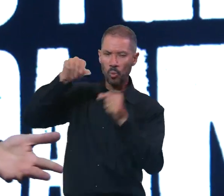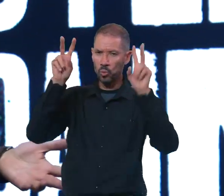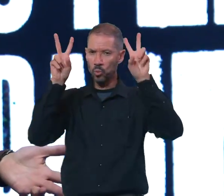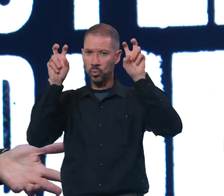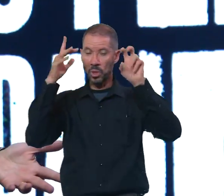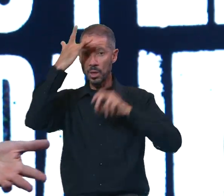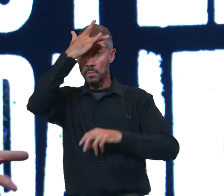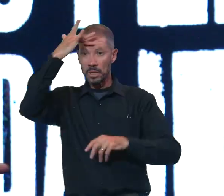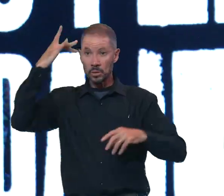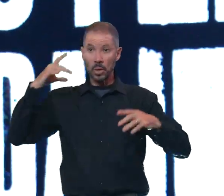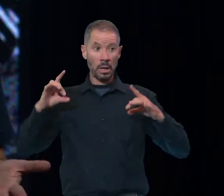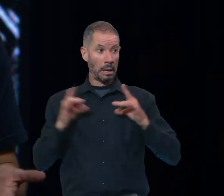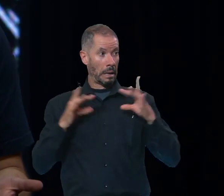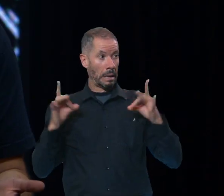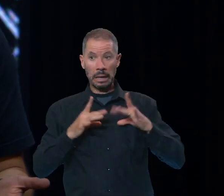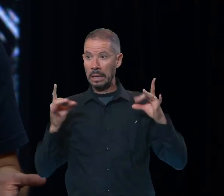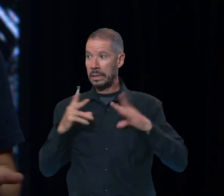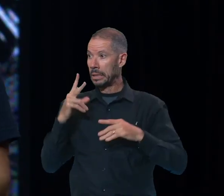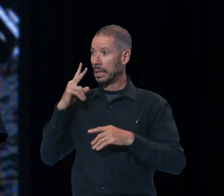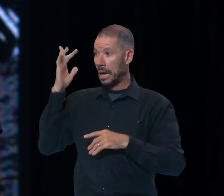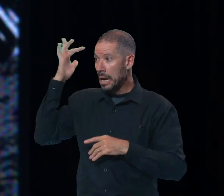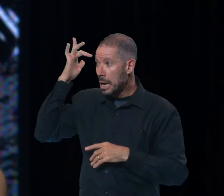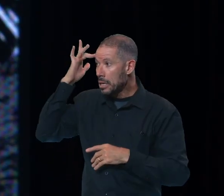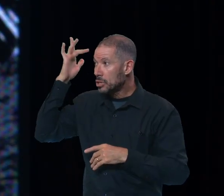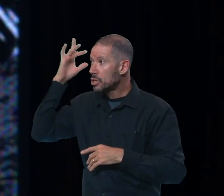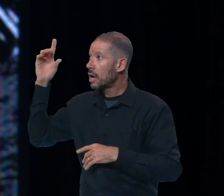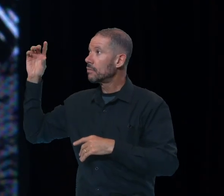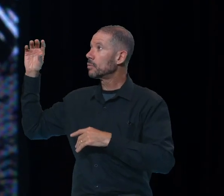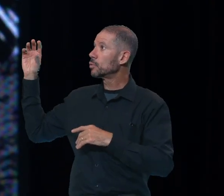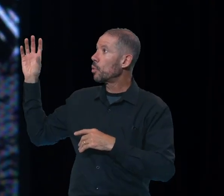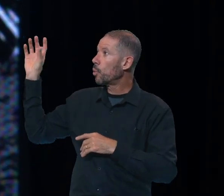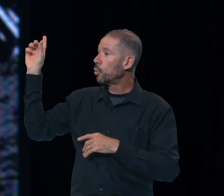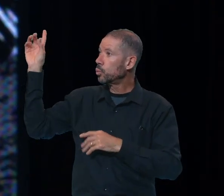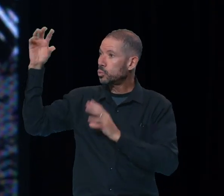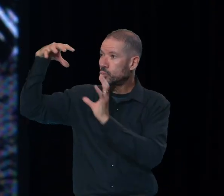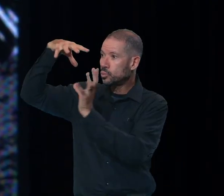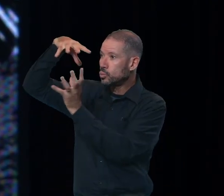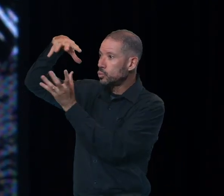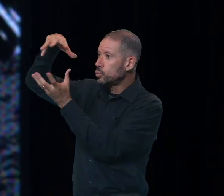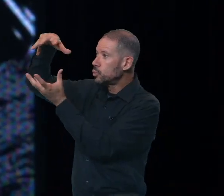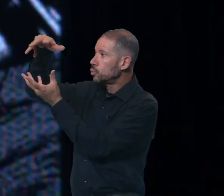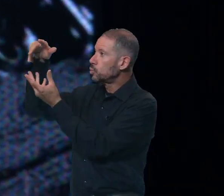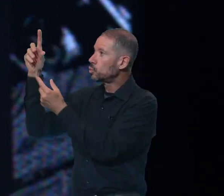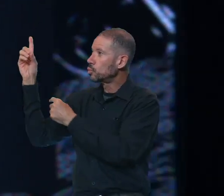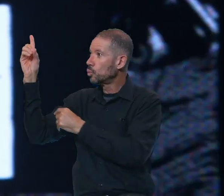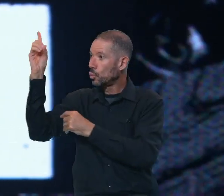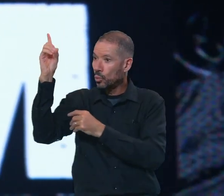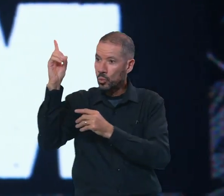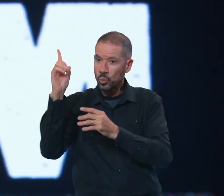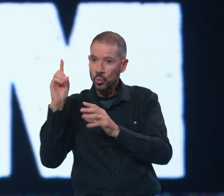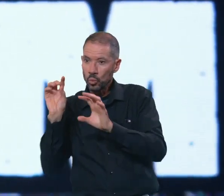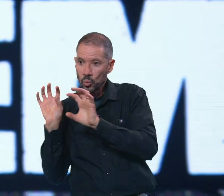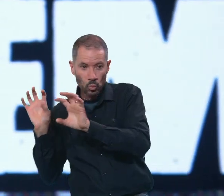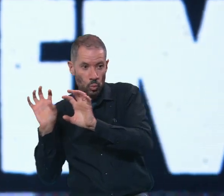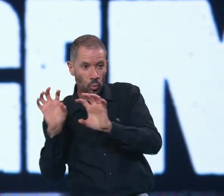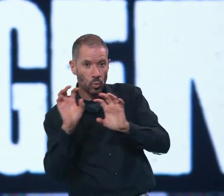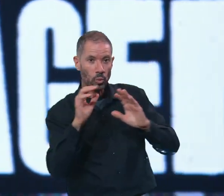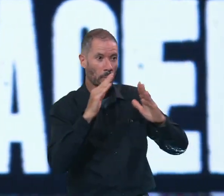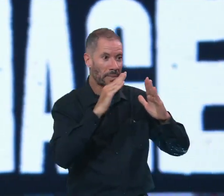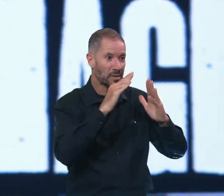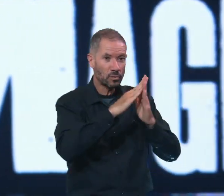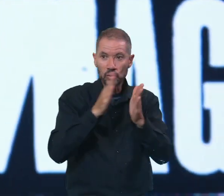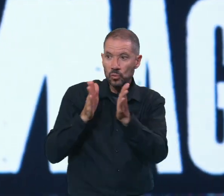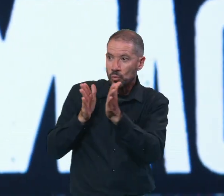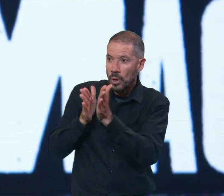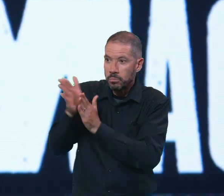ficam desesperadas e começam a achar que os marcianos estão invadindo a Terra. Começam a deixar suas casas, começam a ir embora, gente. Que